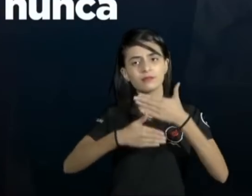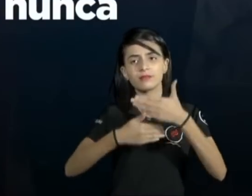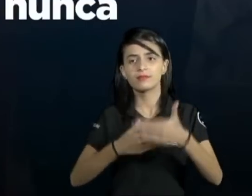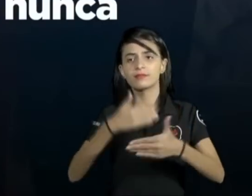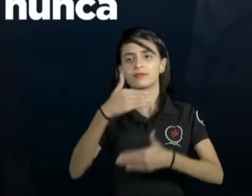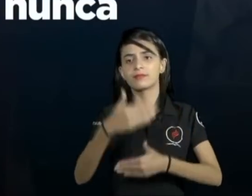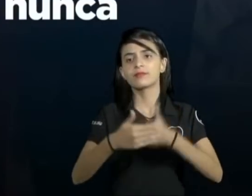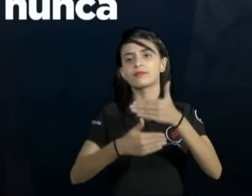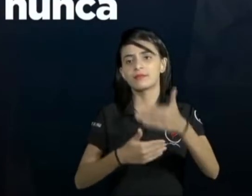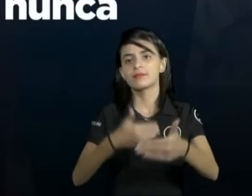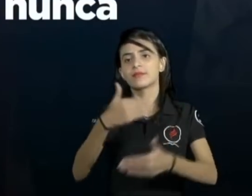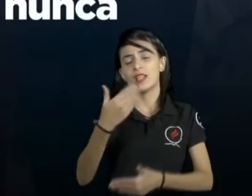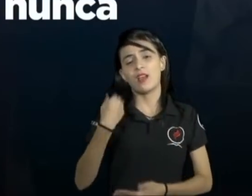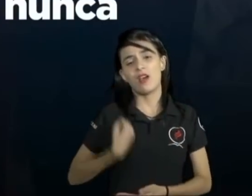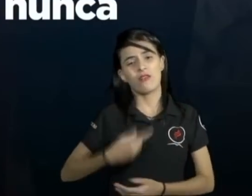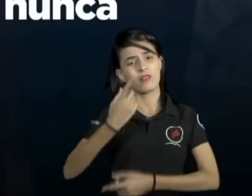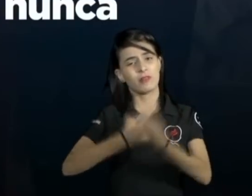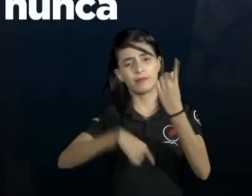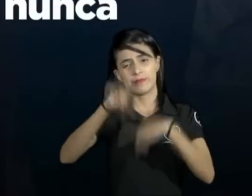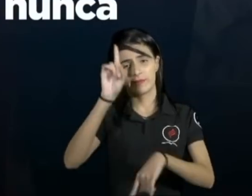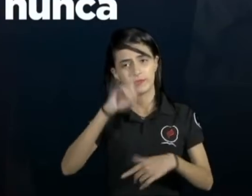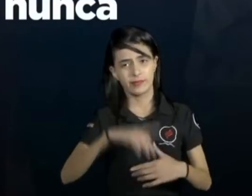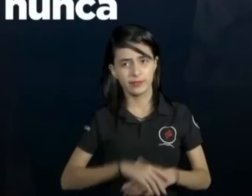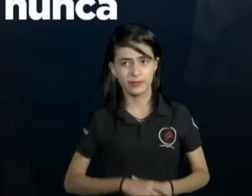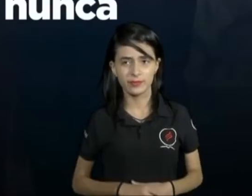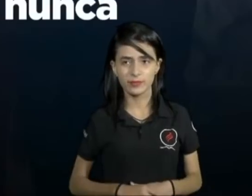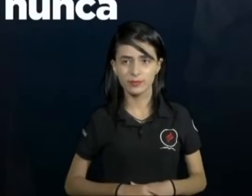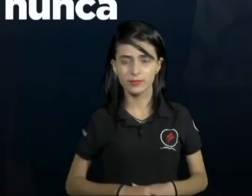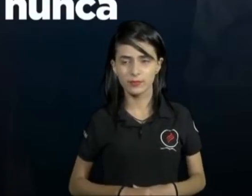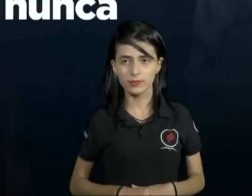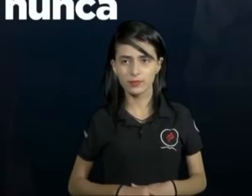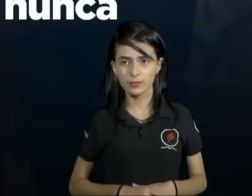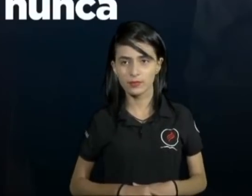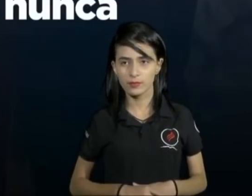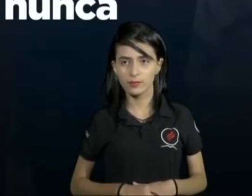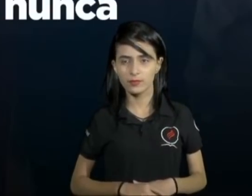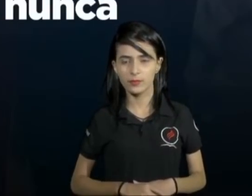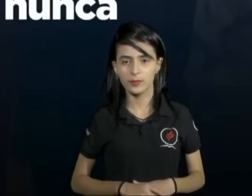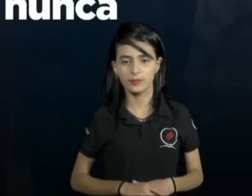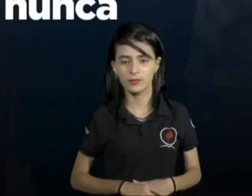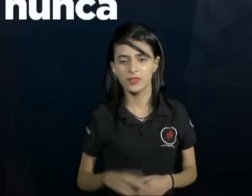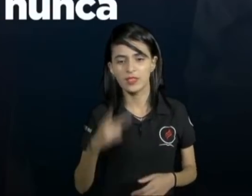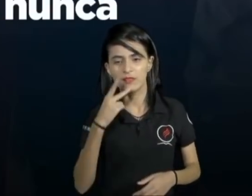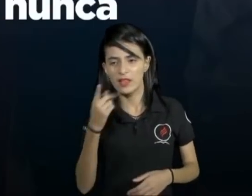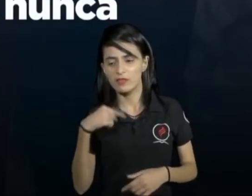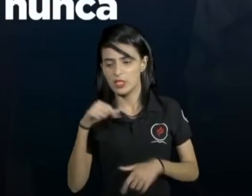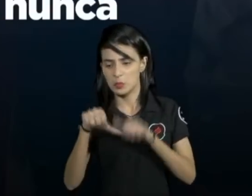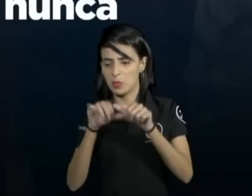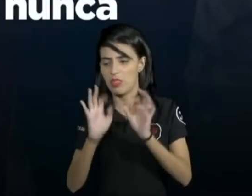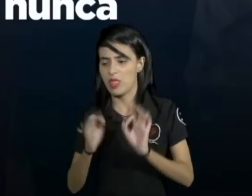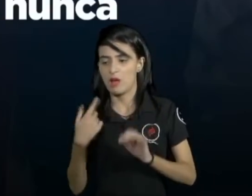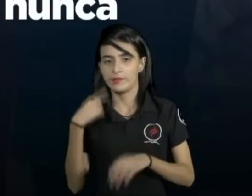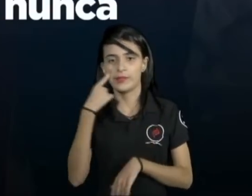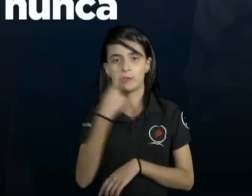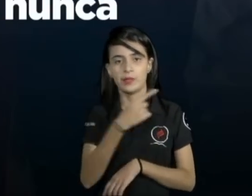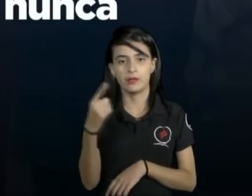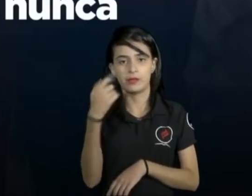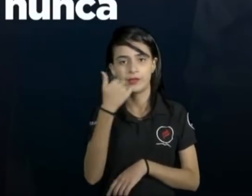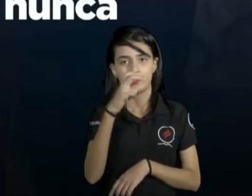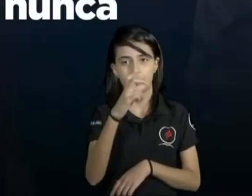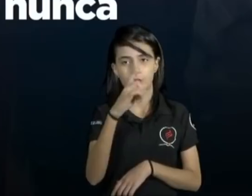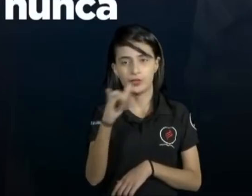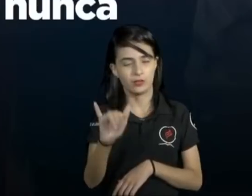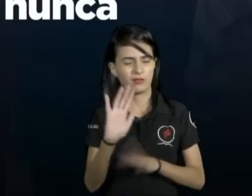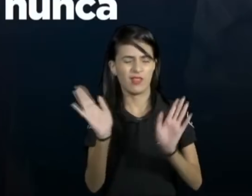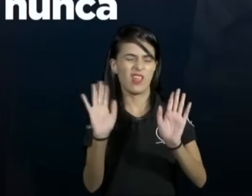contínuo suas vidas nunca mais serão as mesmas porque eu não tô falando que você vai mudar em uma semana no em 15 dias não